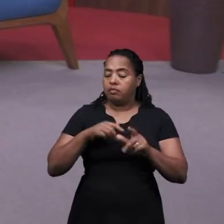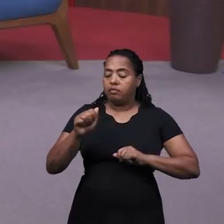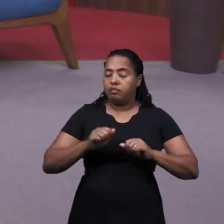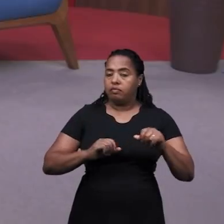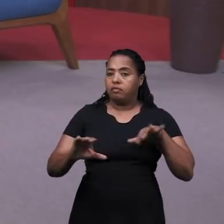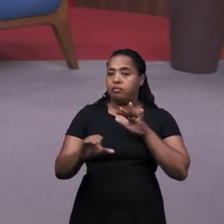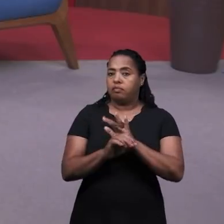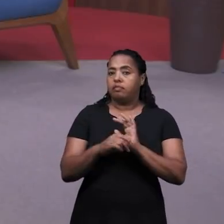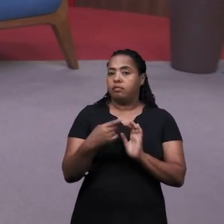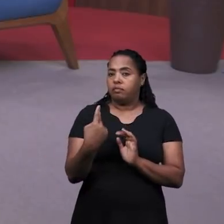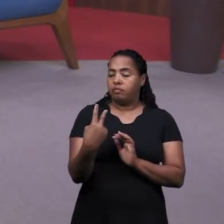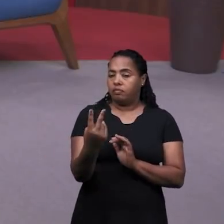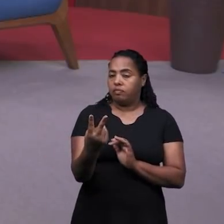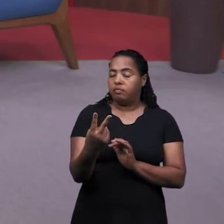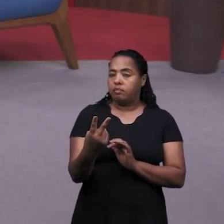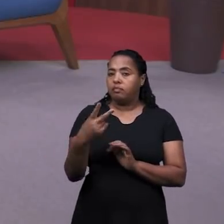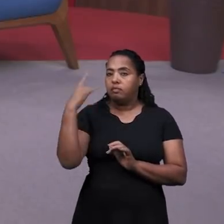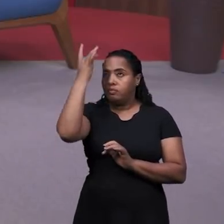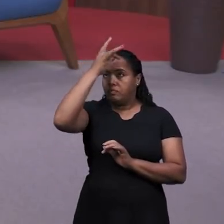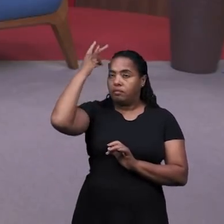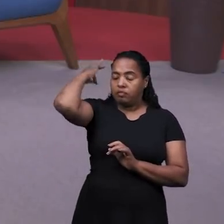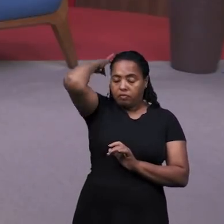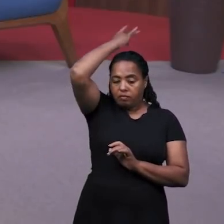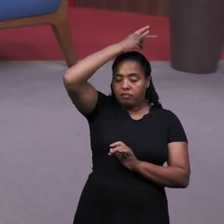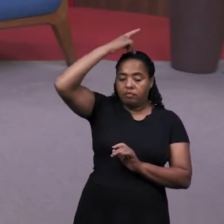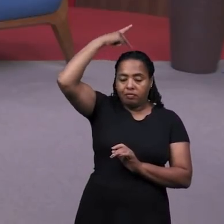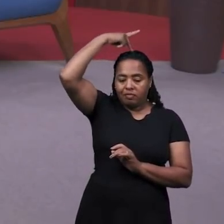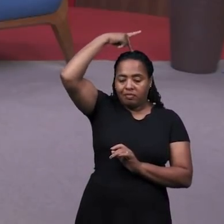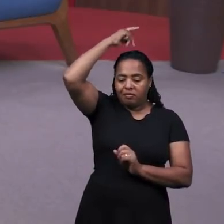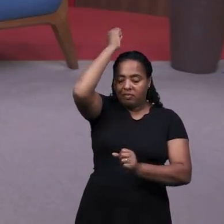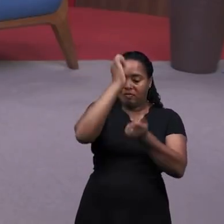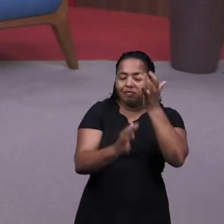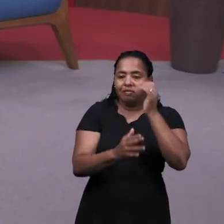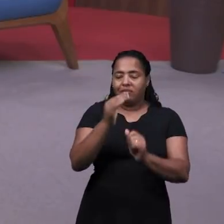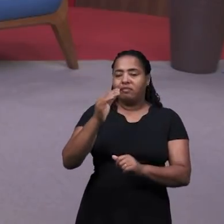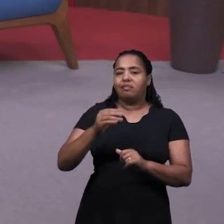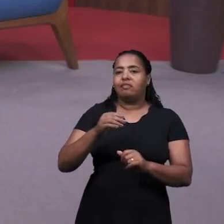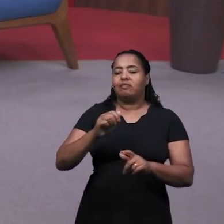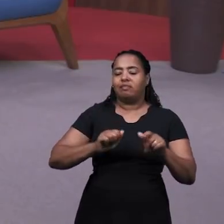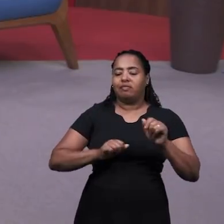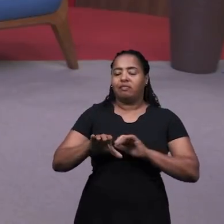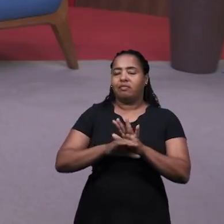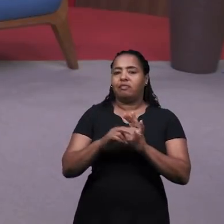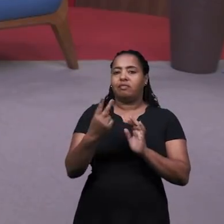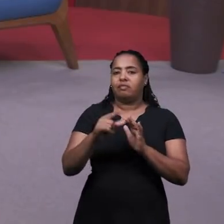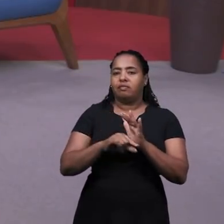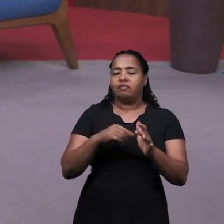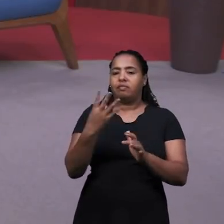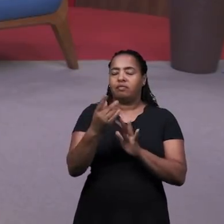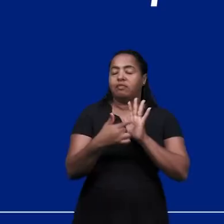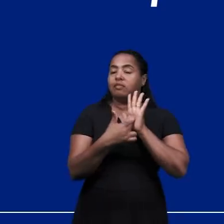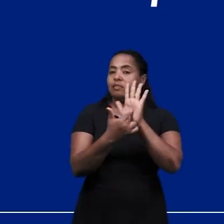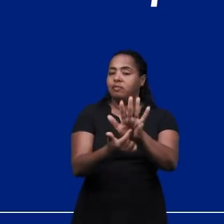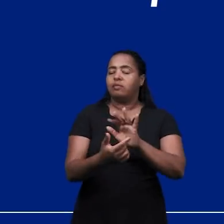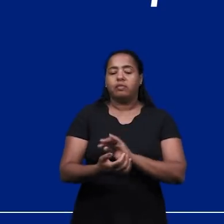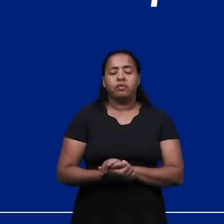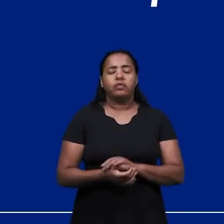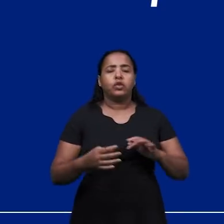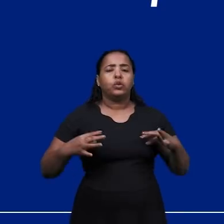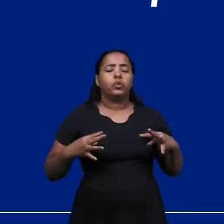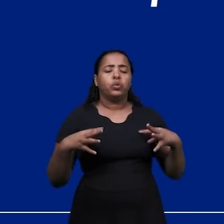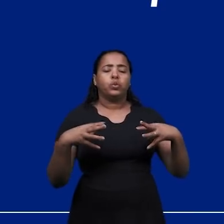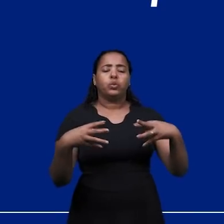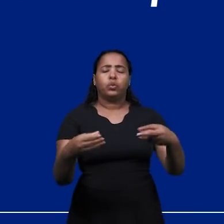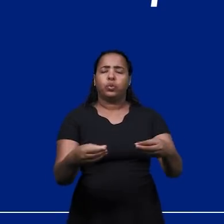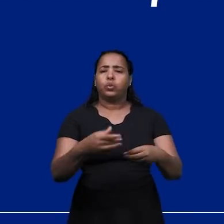derramado do Espírito Santo, veio a descida do Espírito Santo lá em Atos 2:4, por exemplo. Vamos ler. Atos 2:4 diz assim: E